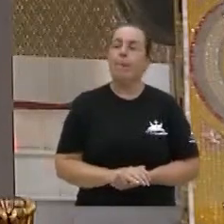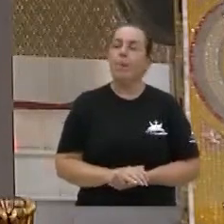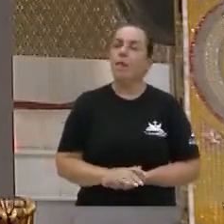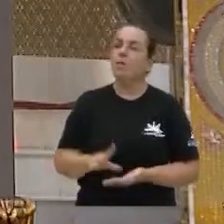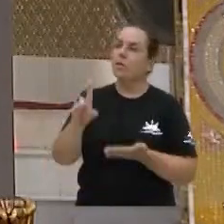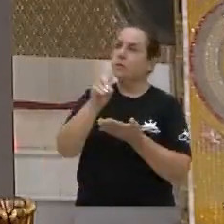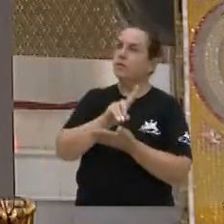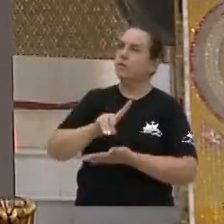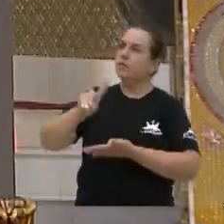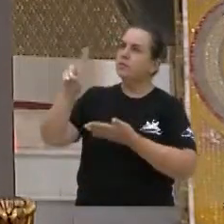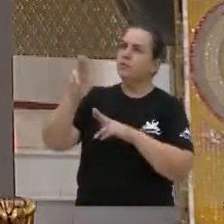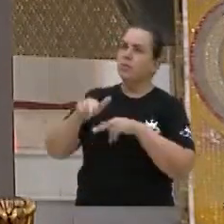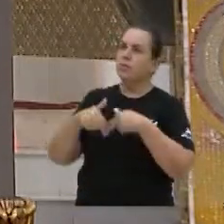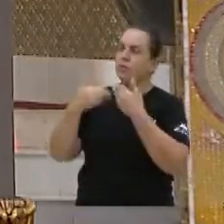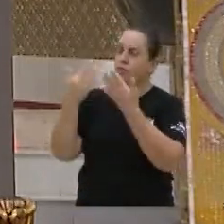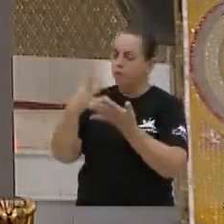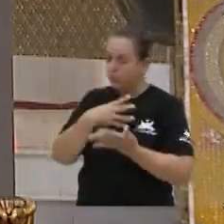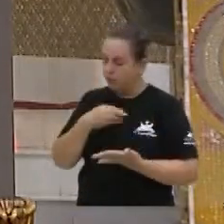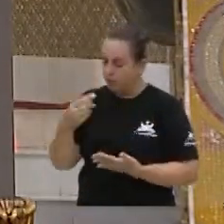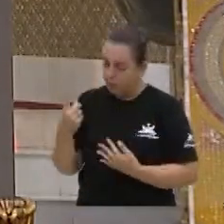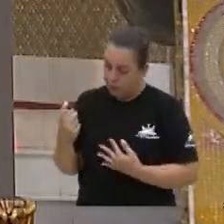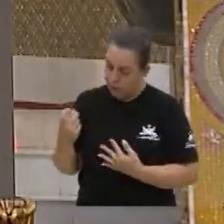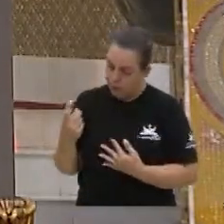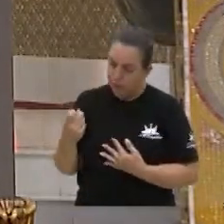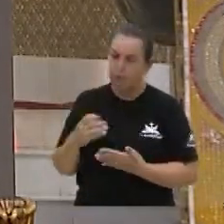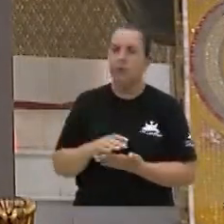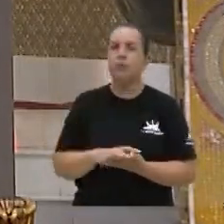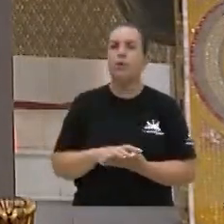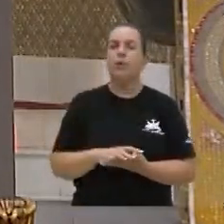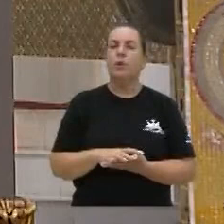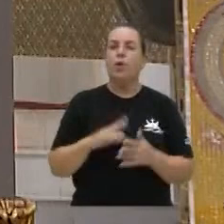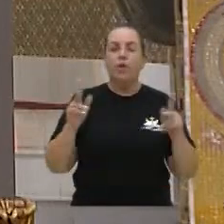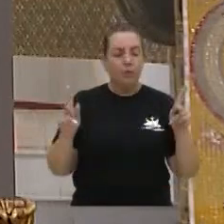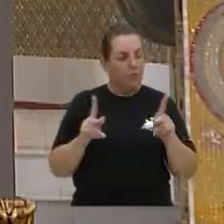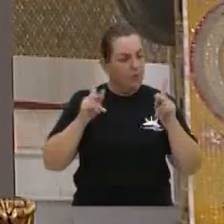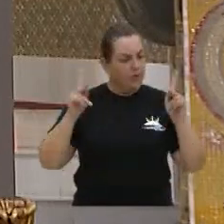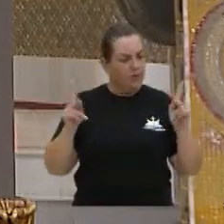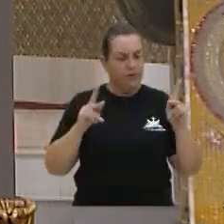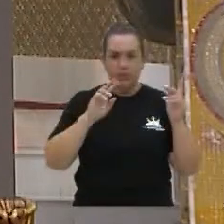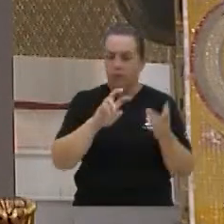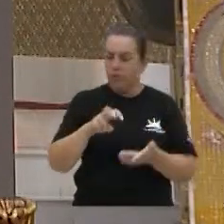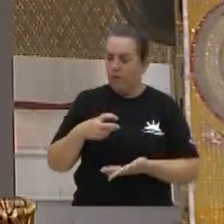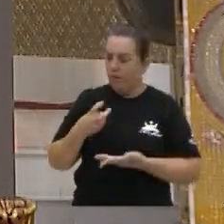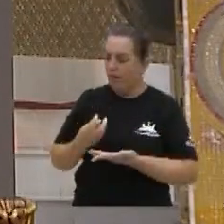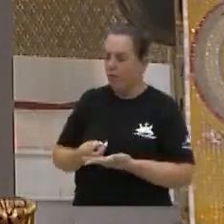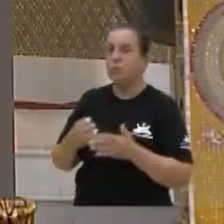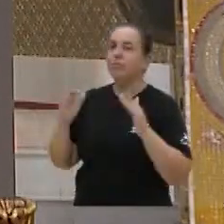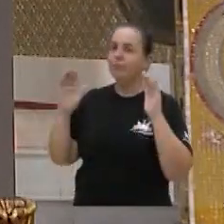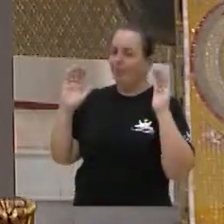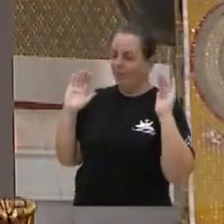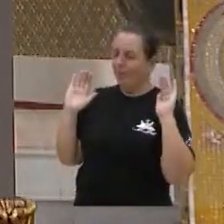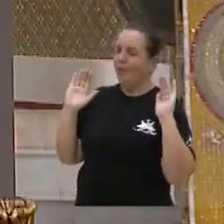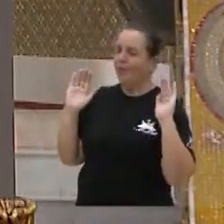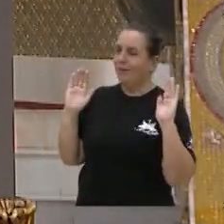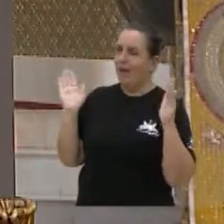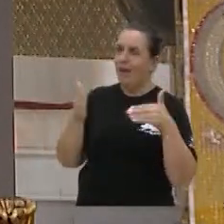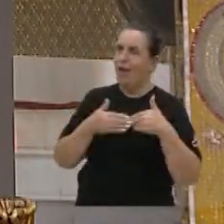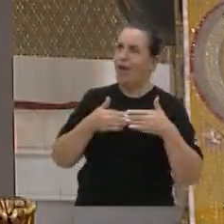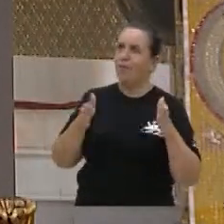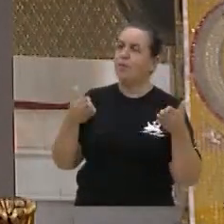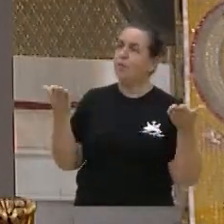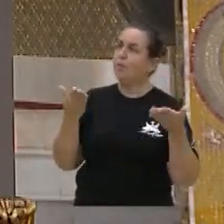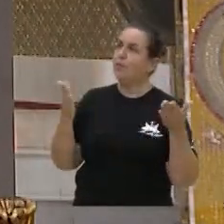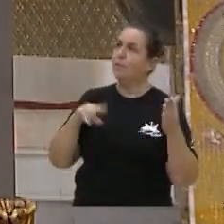Ó Deus, por vosso Filho unigênito, vencedor da morte, abristes hoje para nós